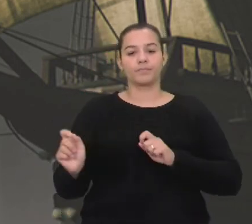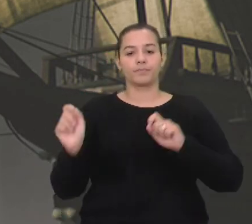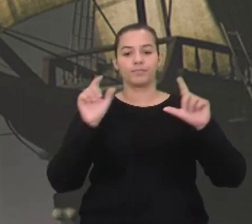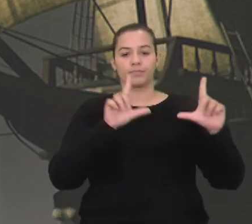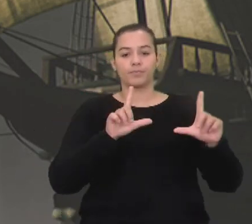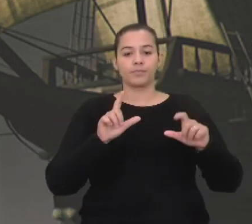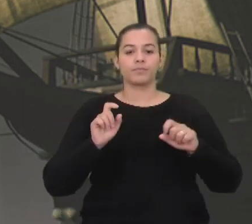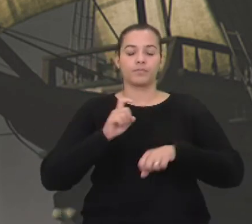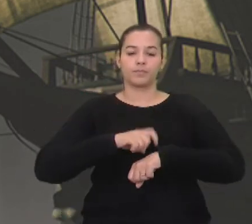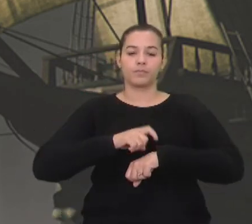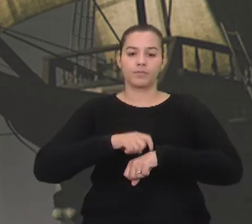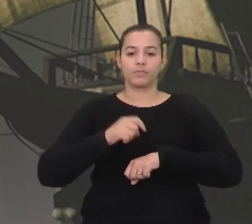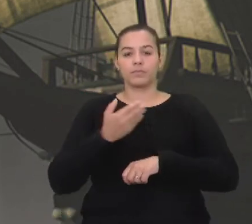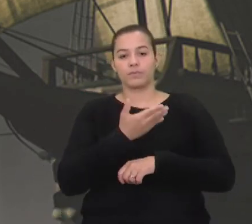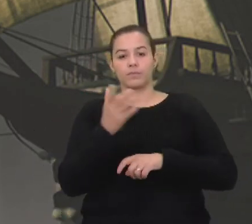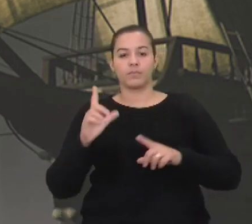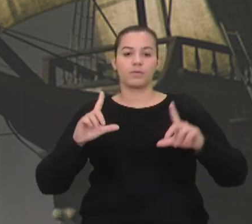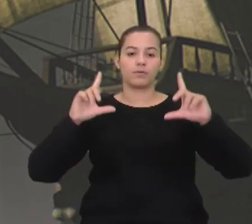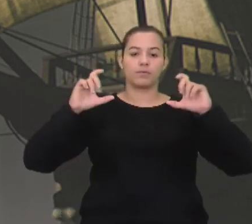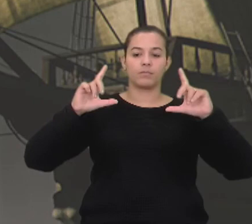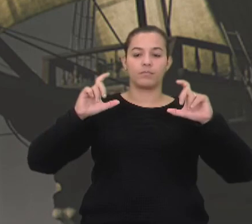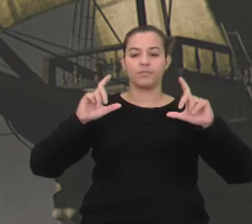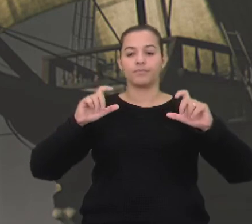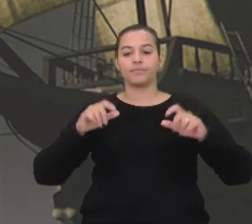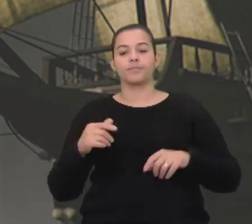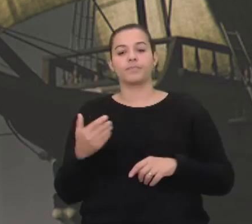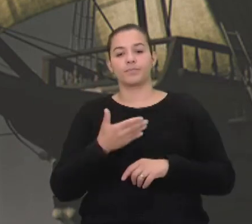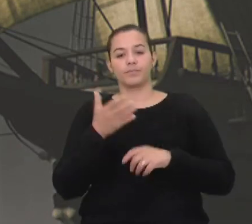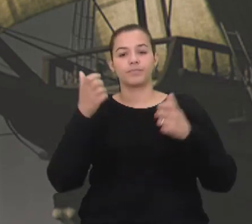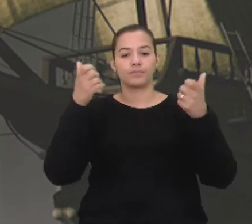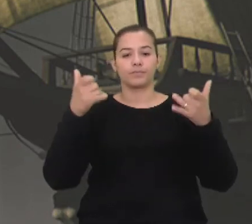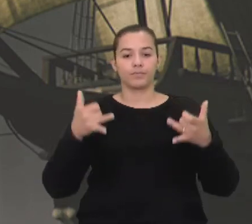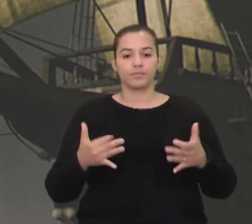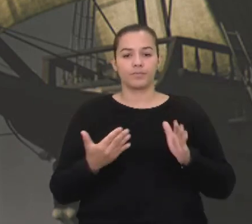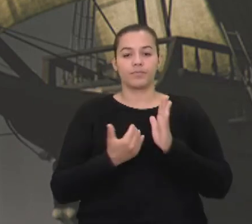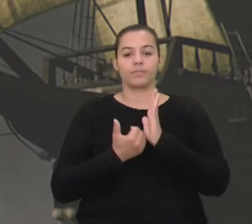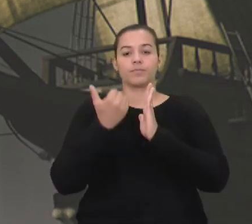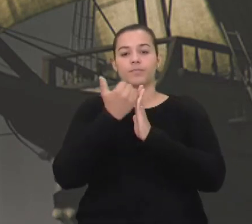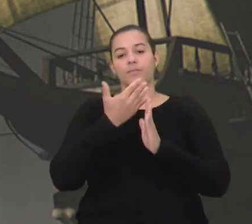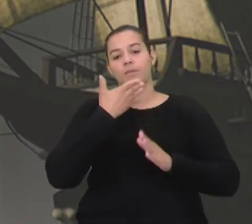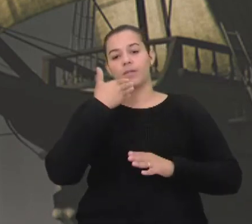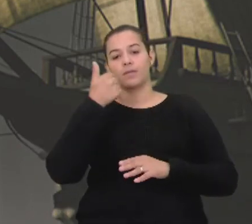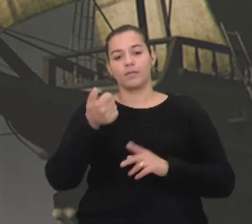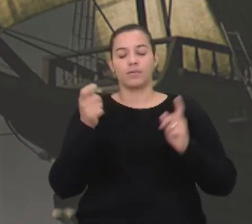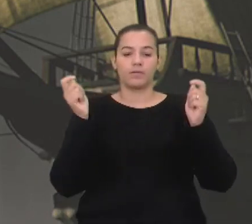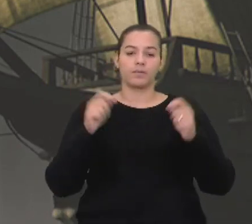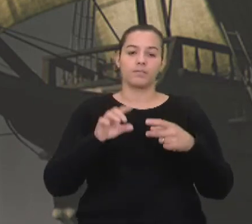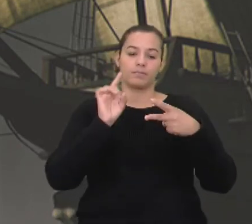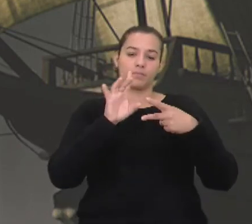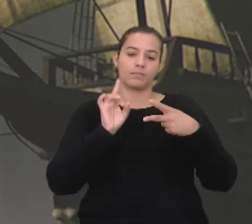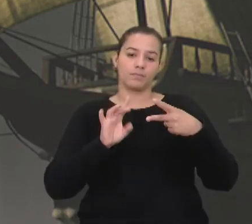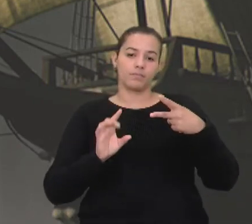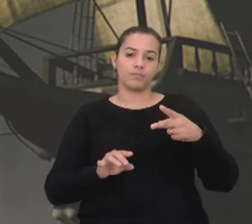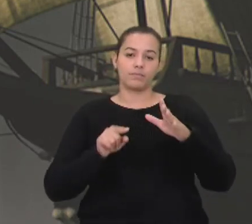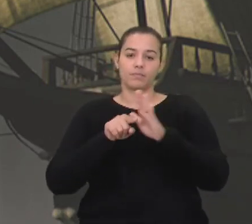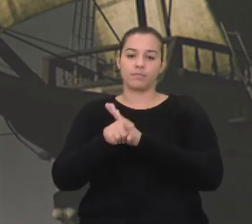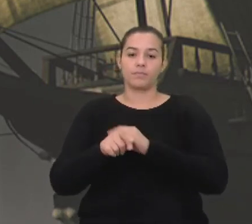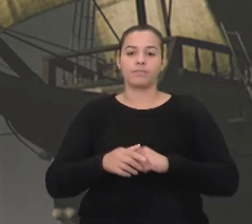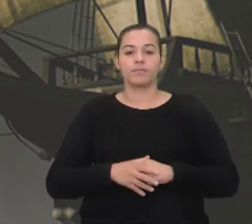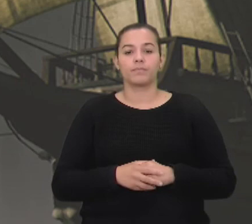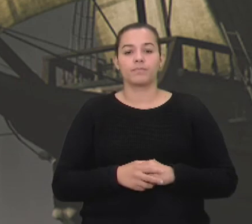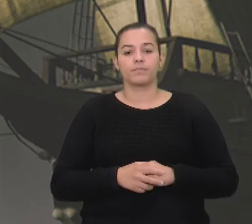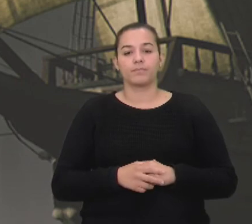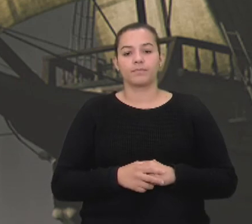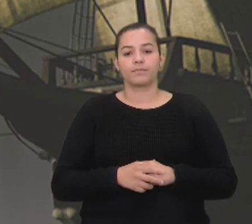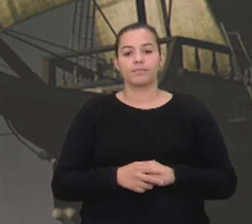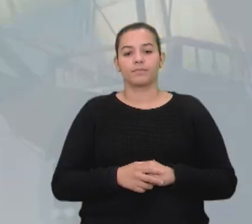tempinho na tela para vocês poderem printar e tal, e vou explicar um pouquinho melhor o que cada uma dessas questões aí está pedindo, tá bom? Então